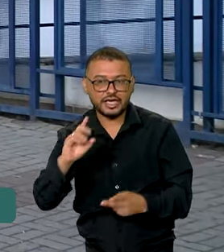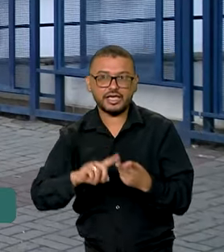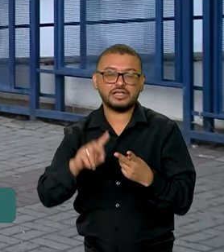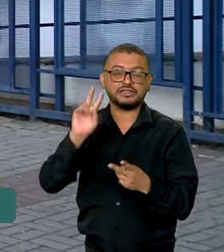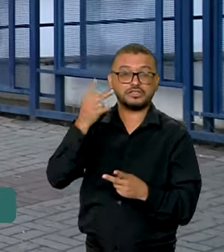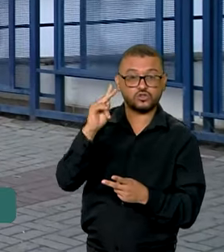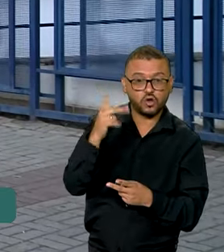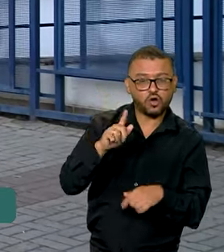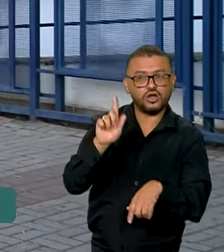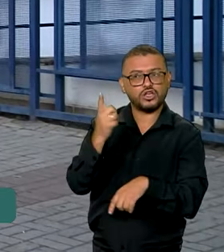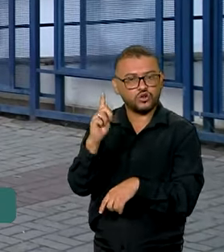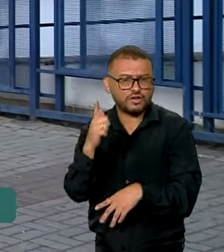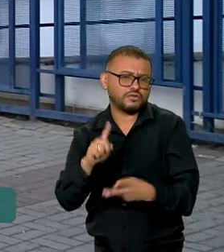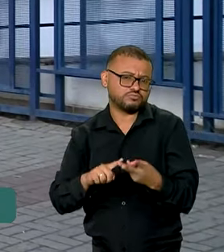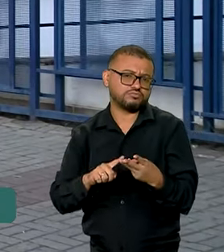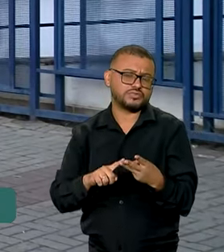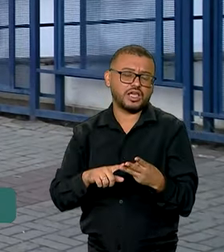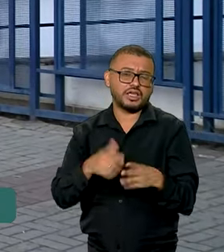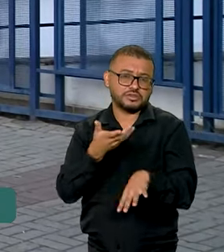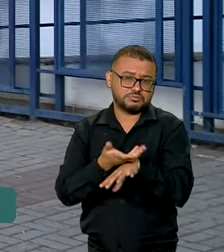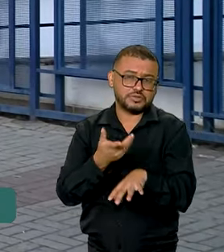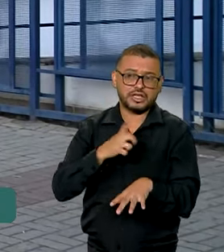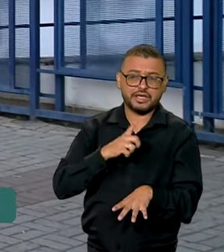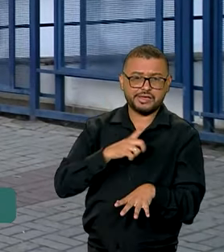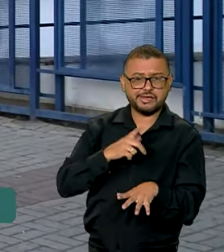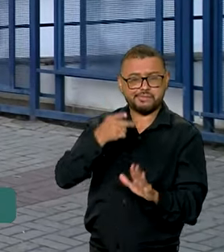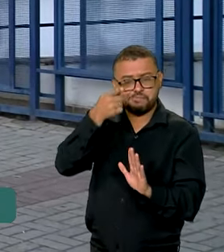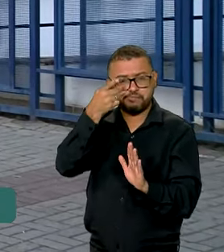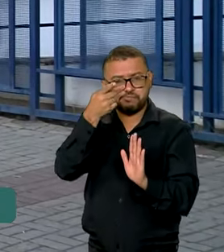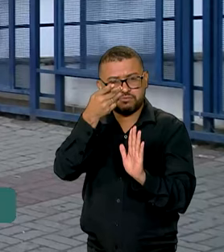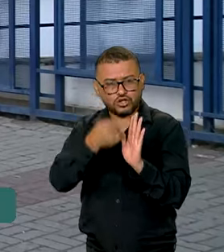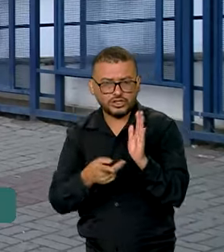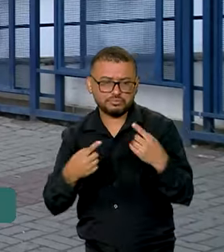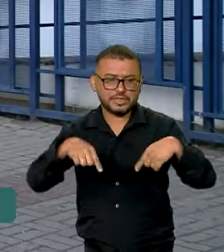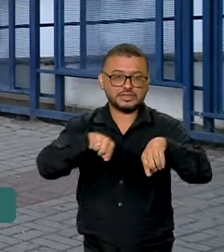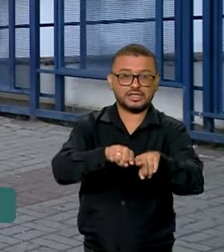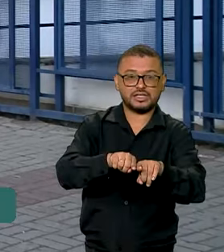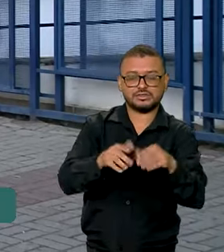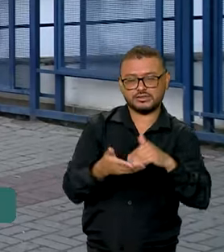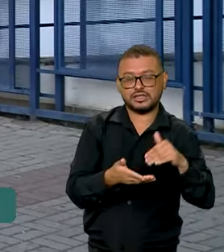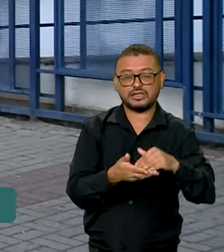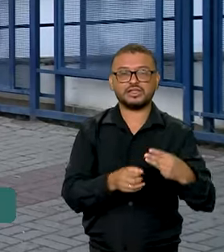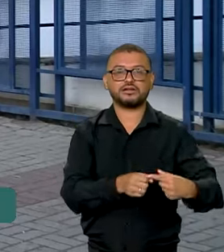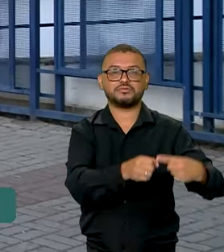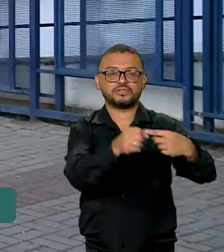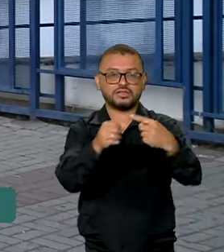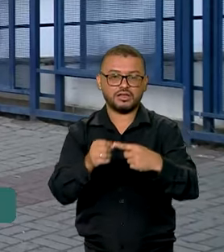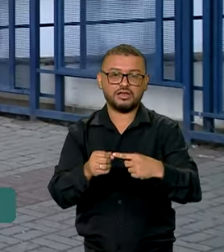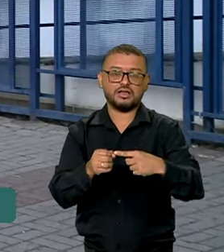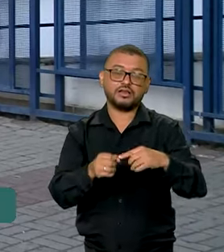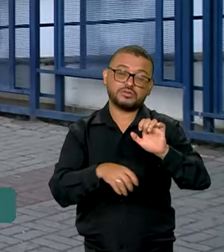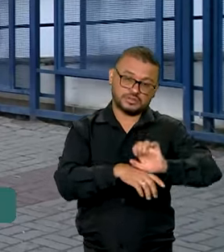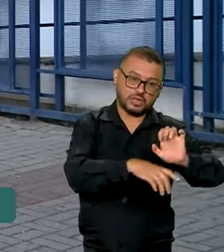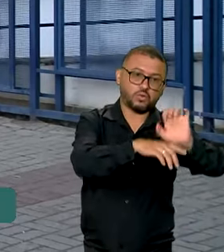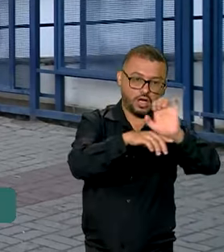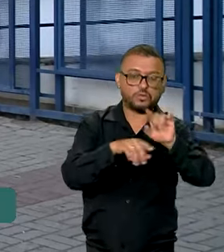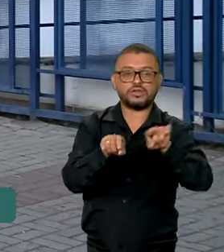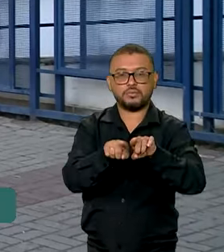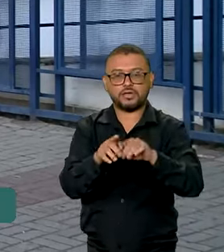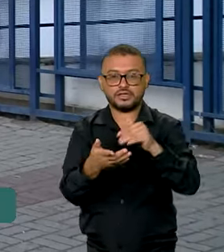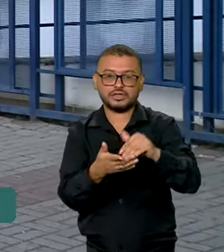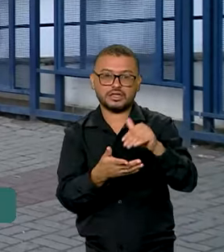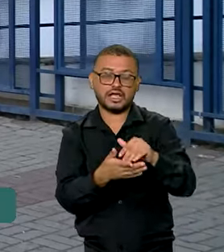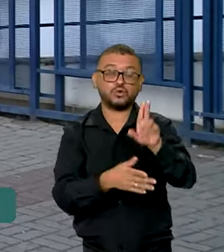história e geografia. O programa é feito em parceria entre as secretarias municipais e estaduais e também com